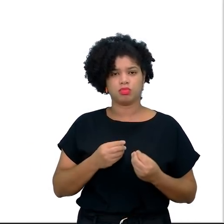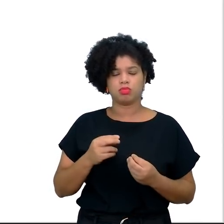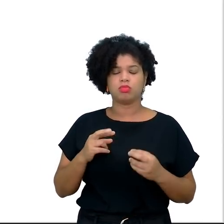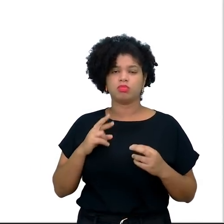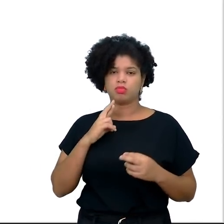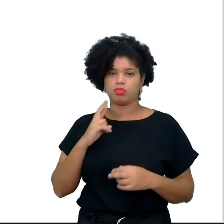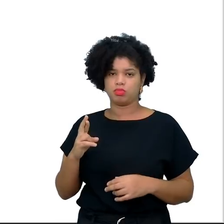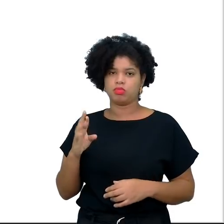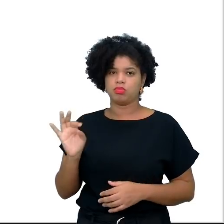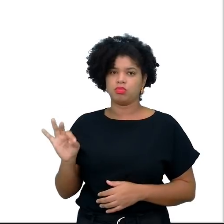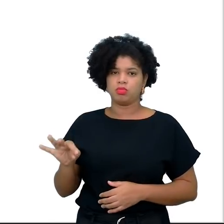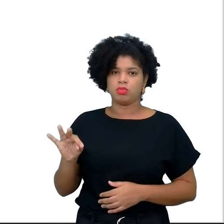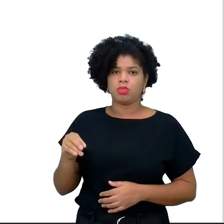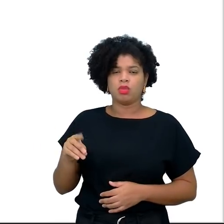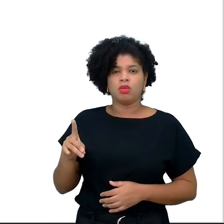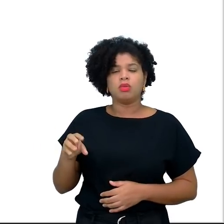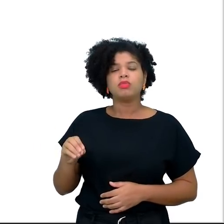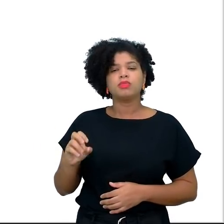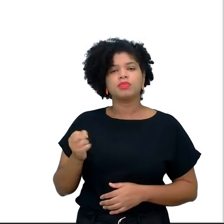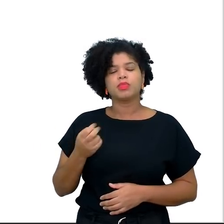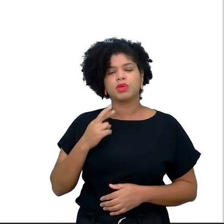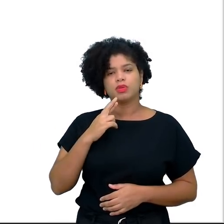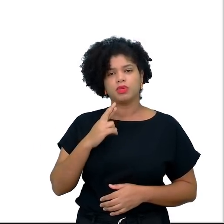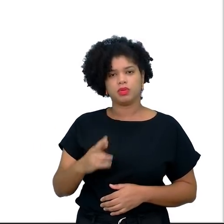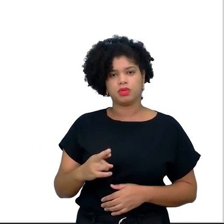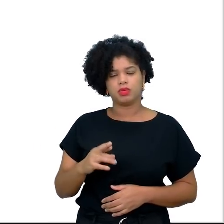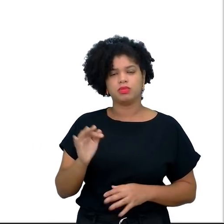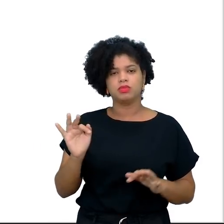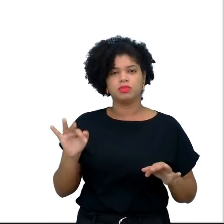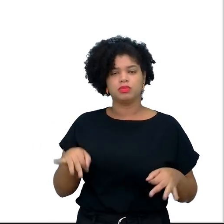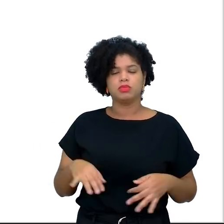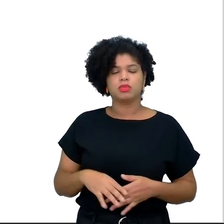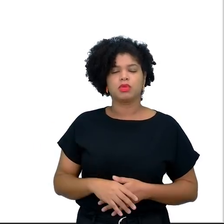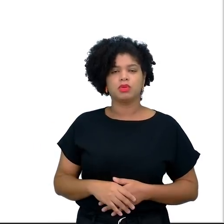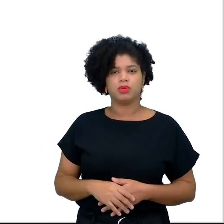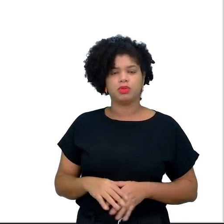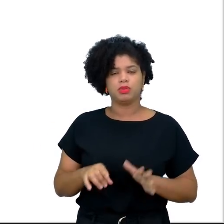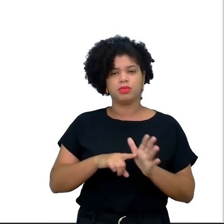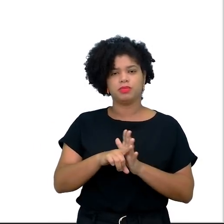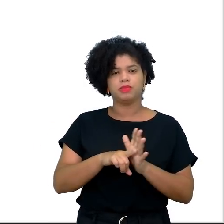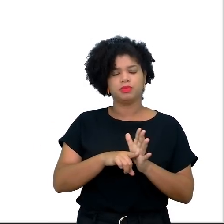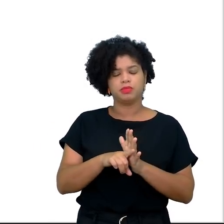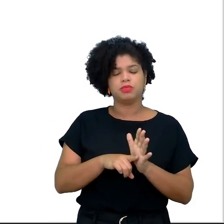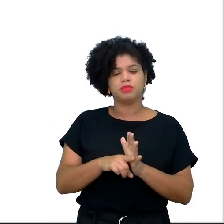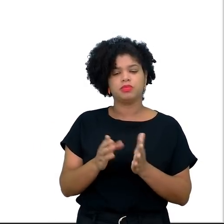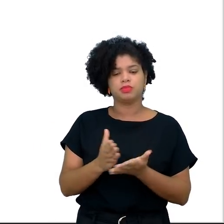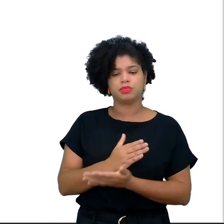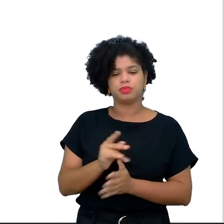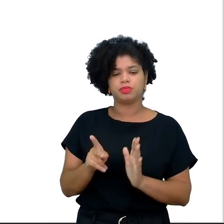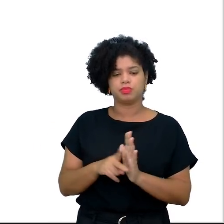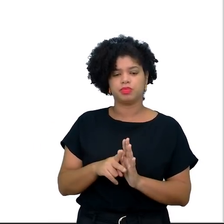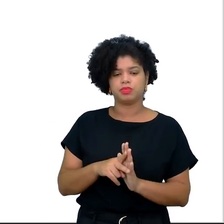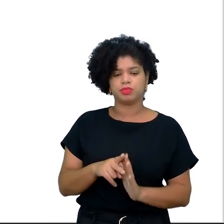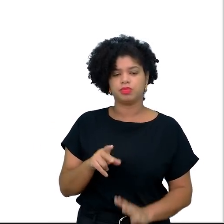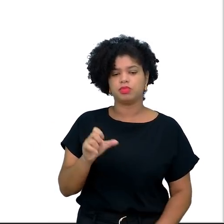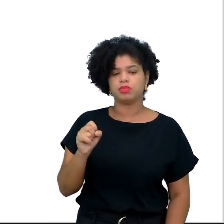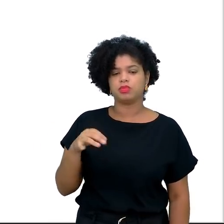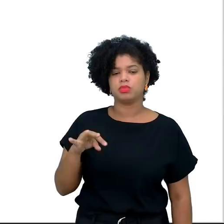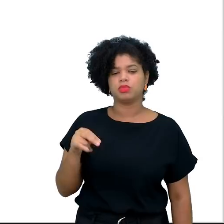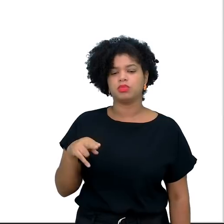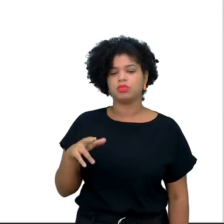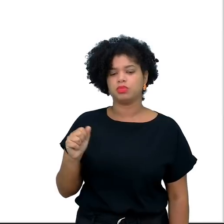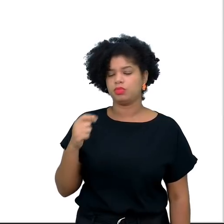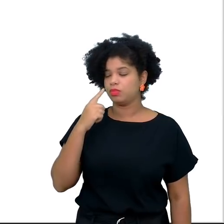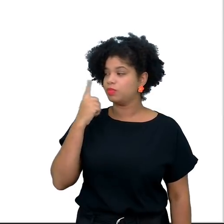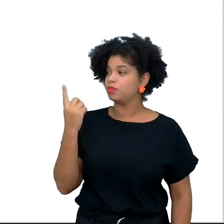né, ou, caso, o resultado final. As pesquisas de Magina, né, que é de 2010,